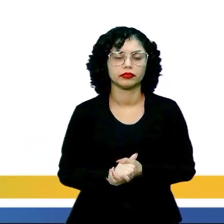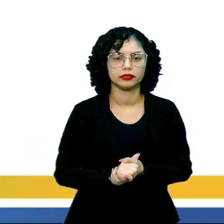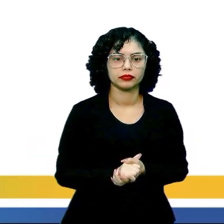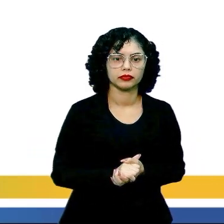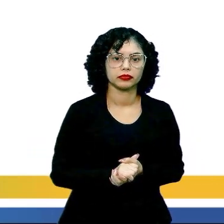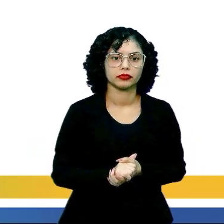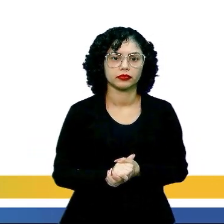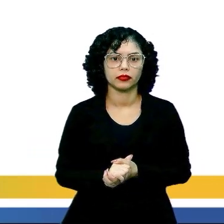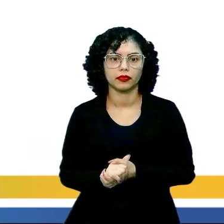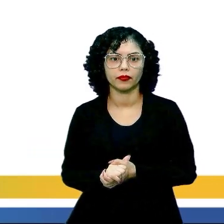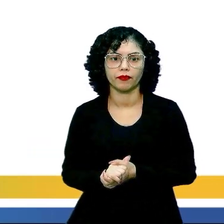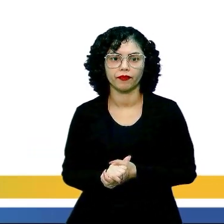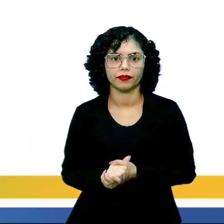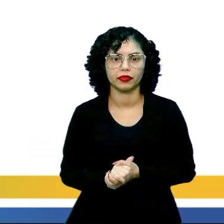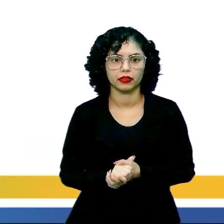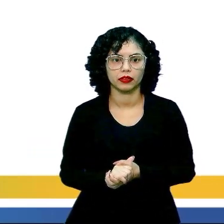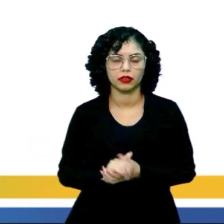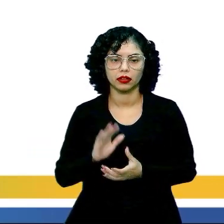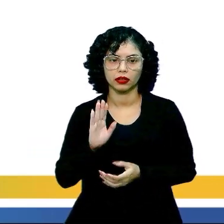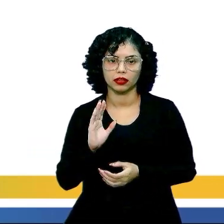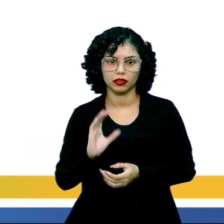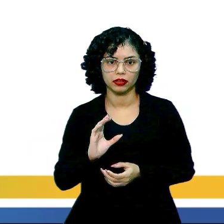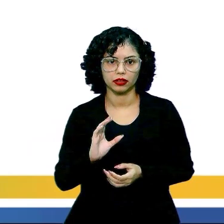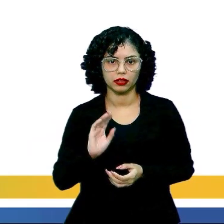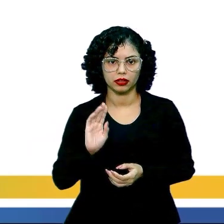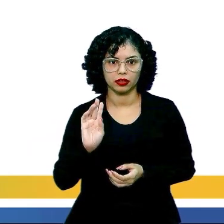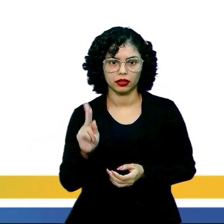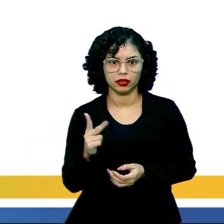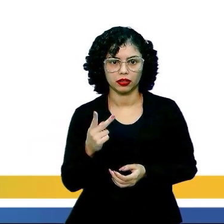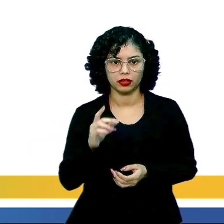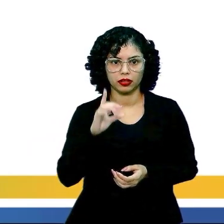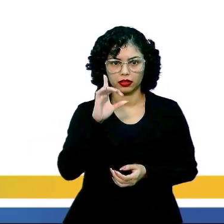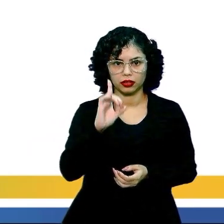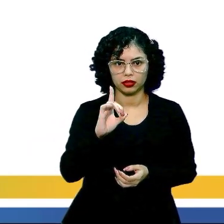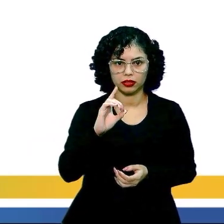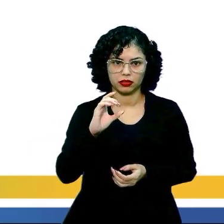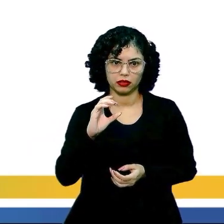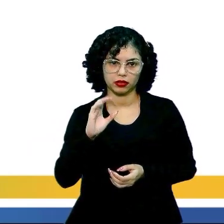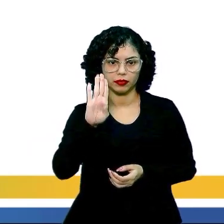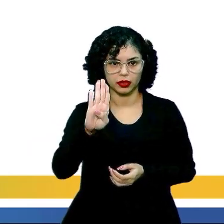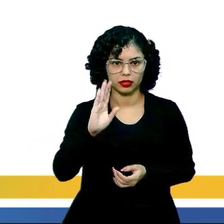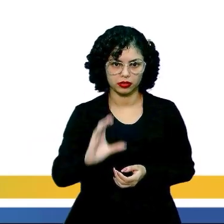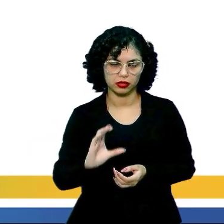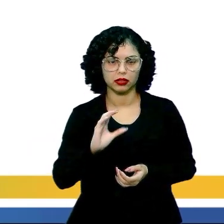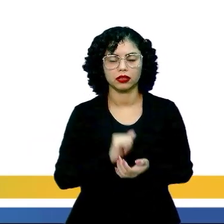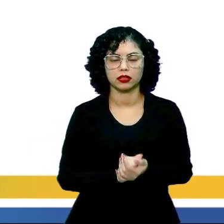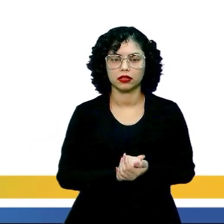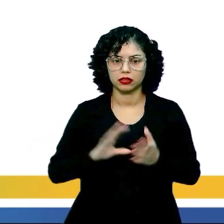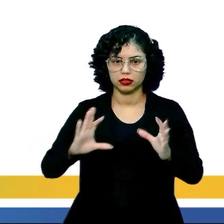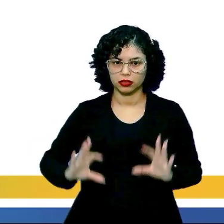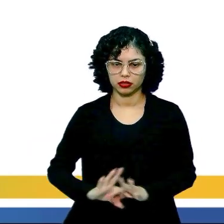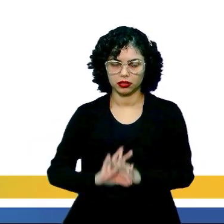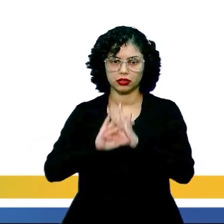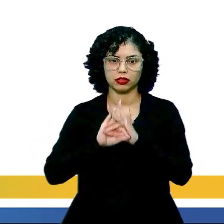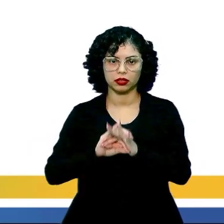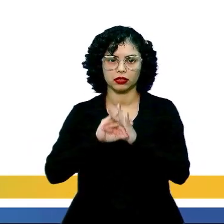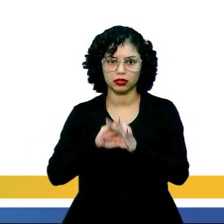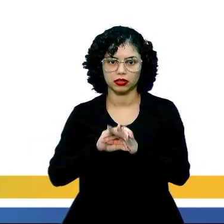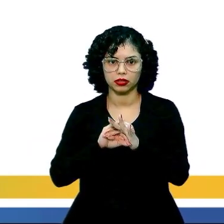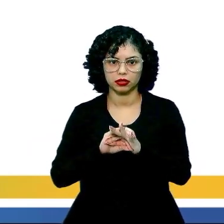tá? A alternativa C e a D, elas têm mais com relação